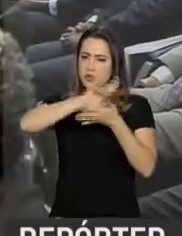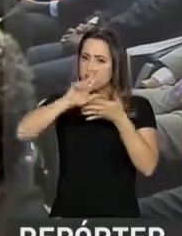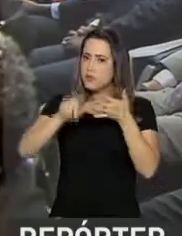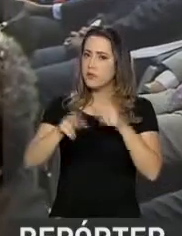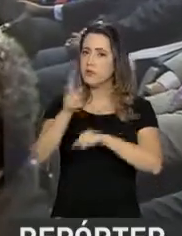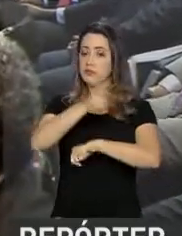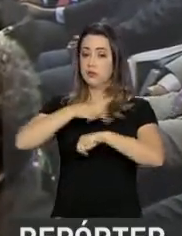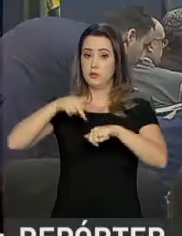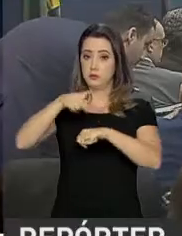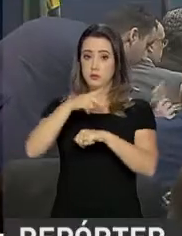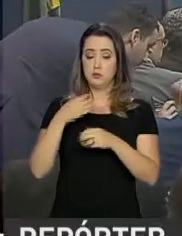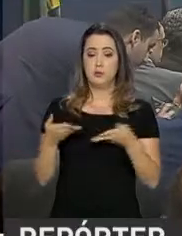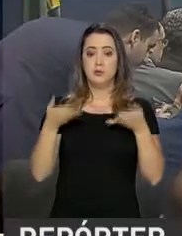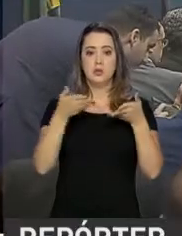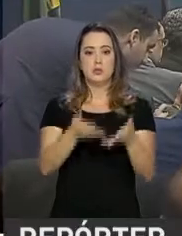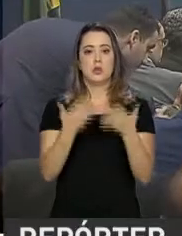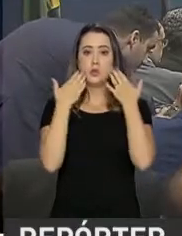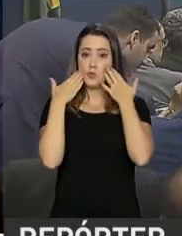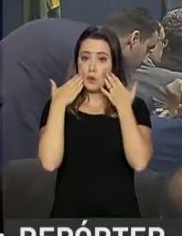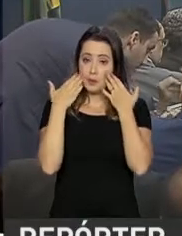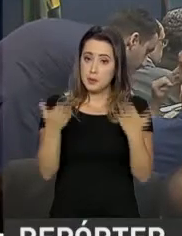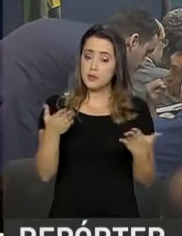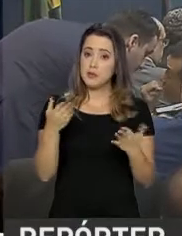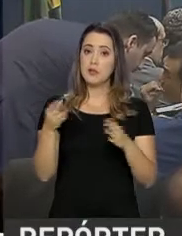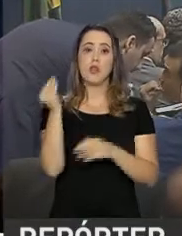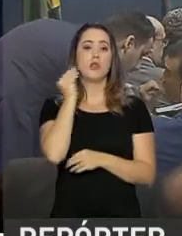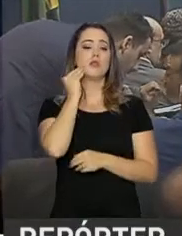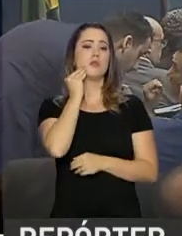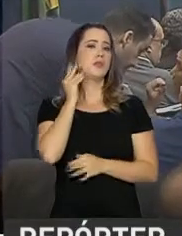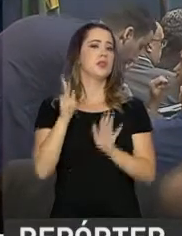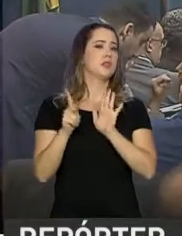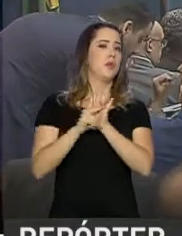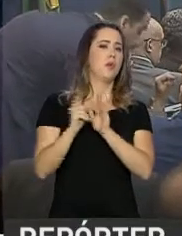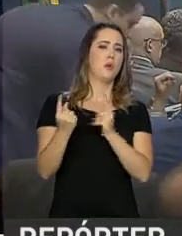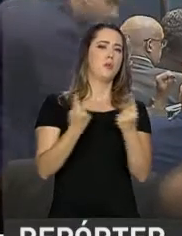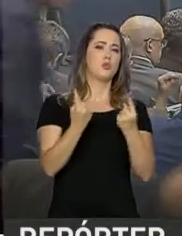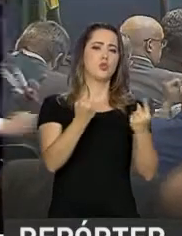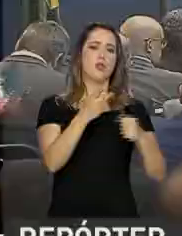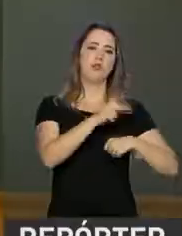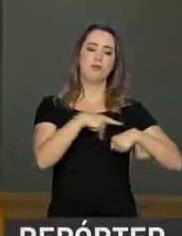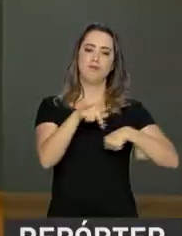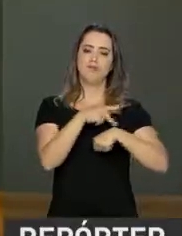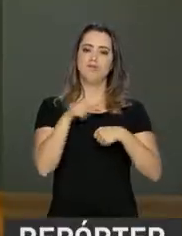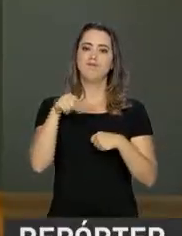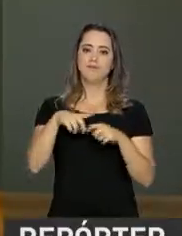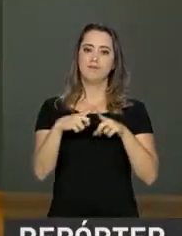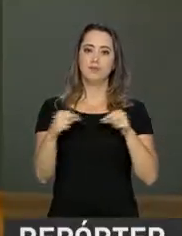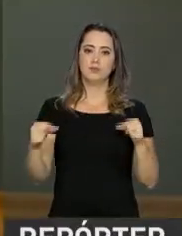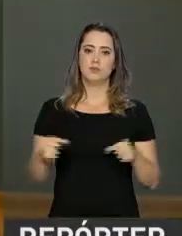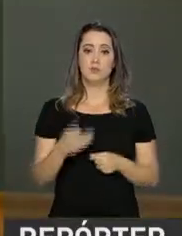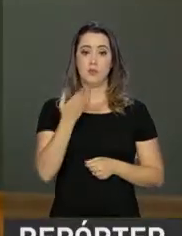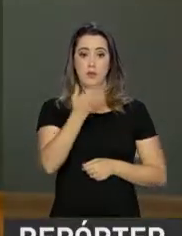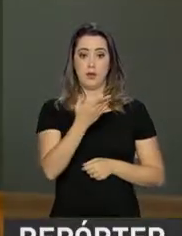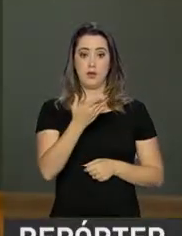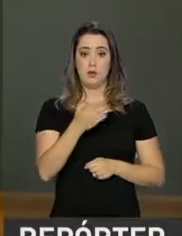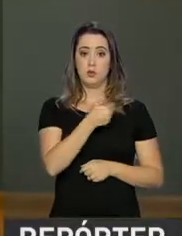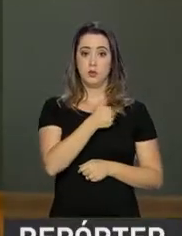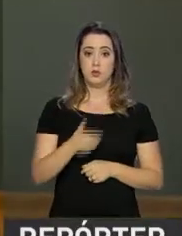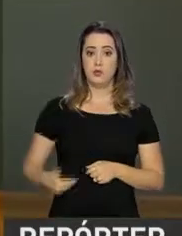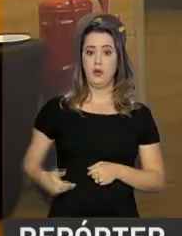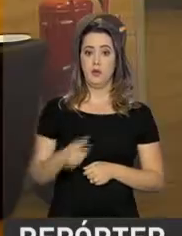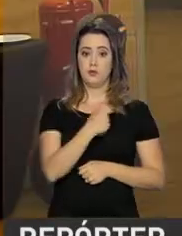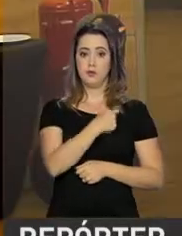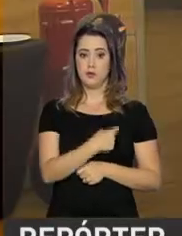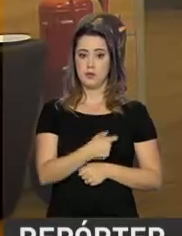méxico japão e índia apresentaram suas experiências neste evento em brasília para esta integrante do governo suíço